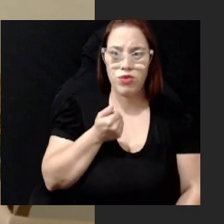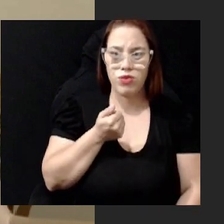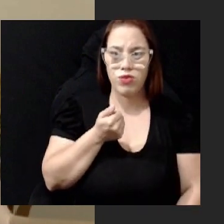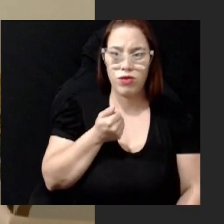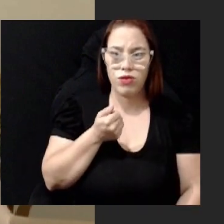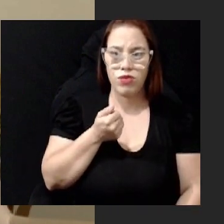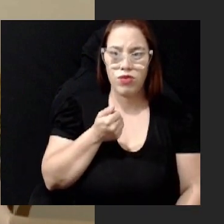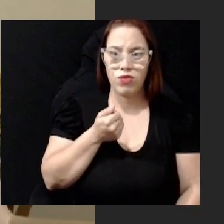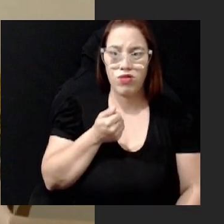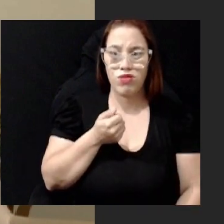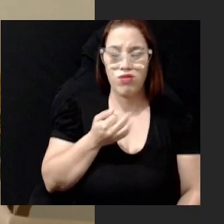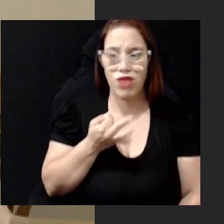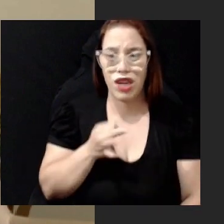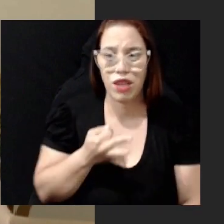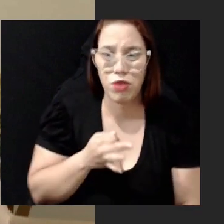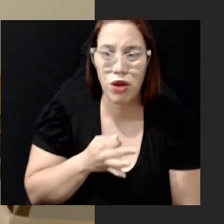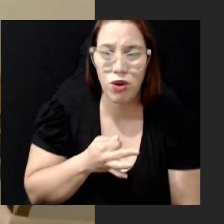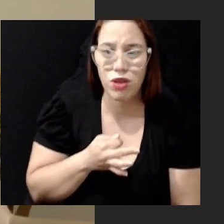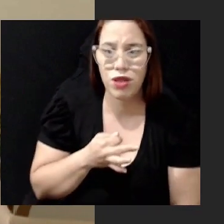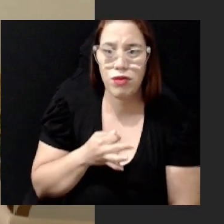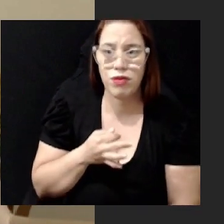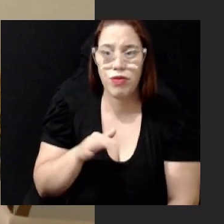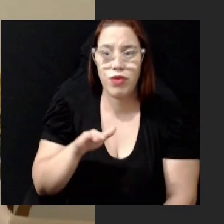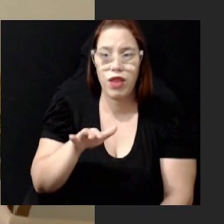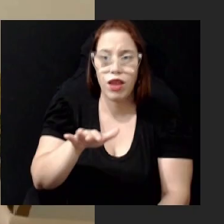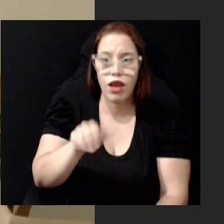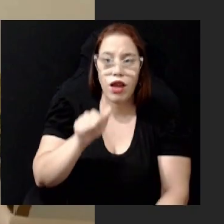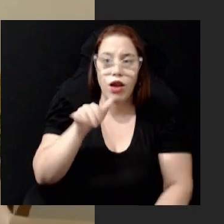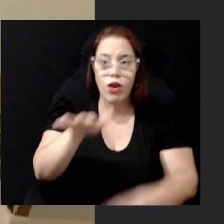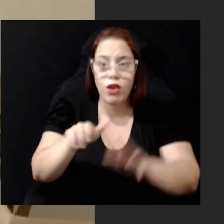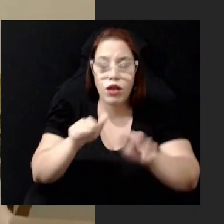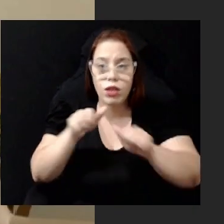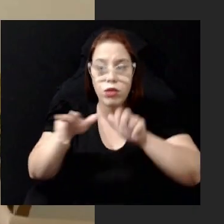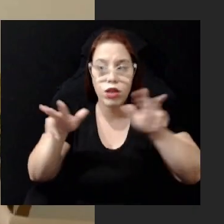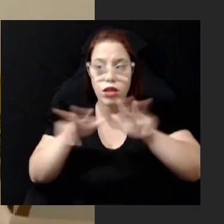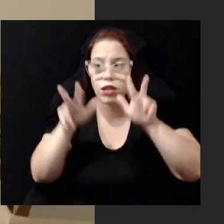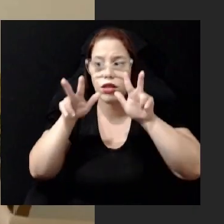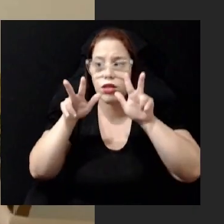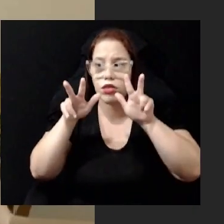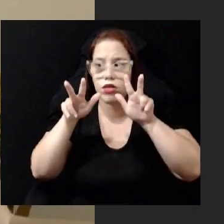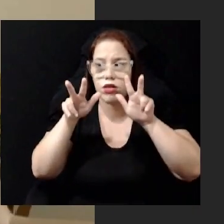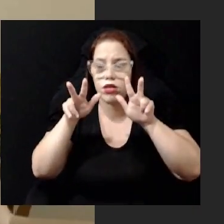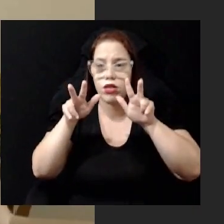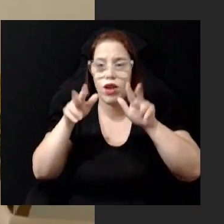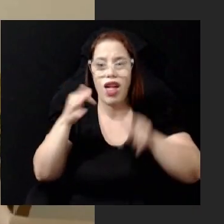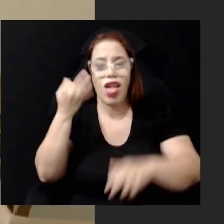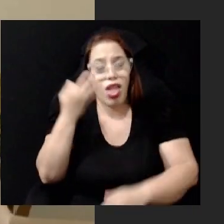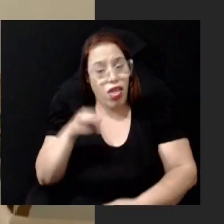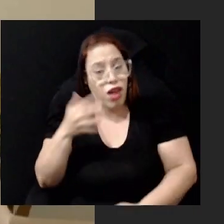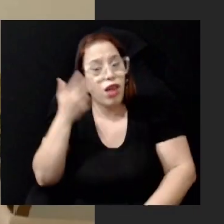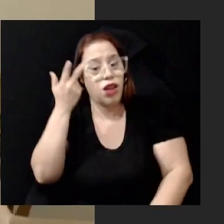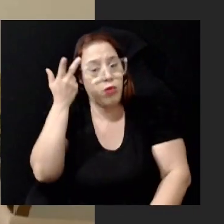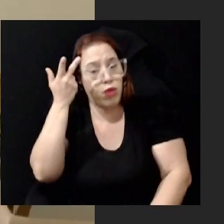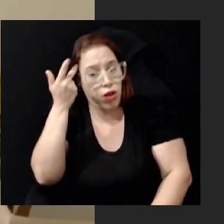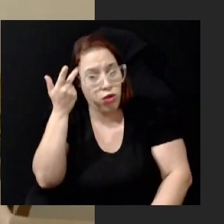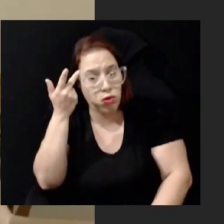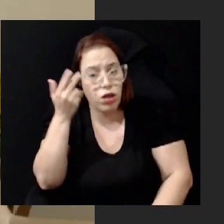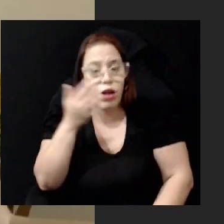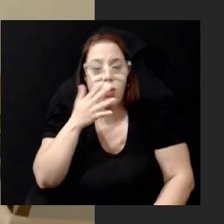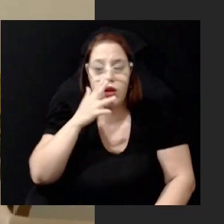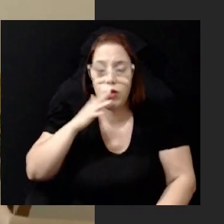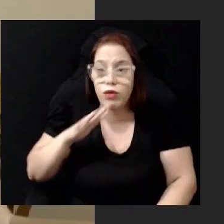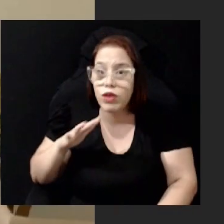torna cada vez mais intensa, ela precisa chamar a atenção. Então, a dor, sem dúvida nenhuma, é o sintoma mais comum